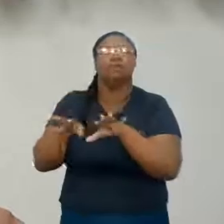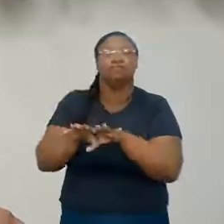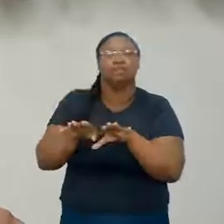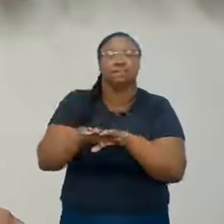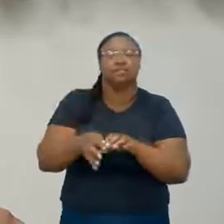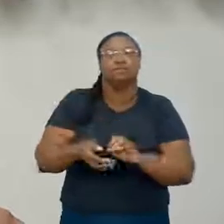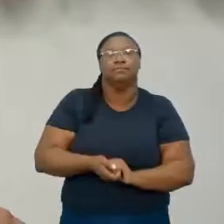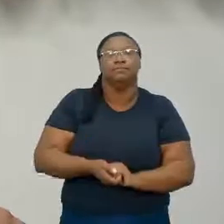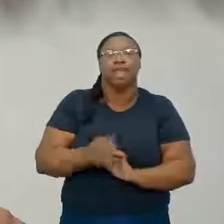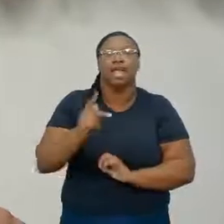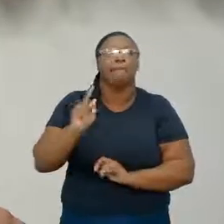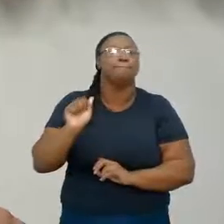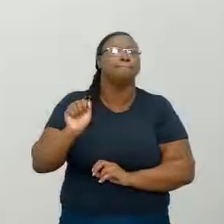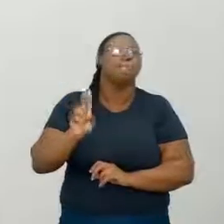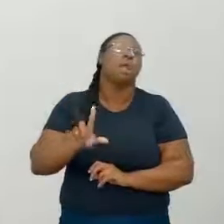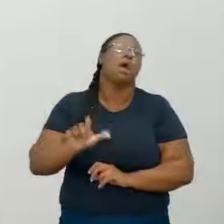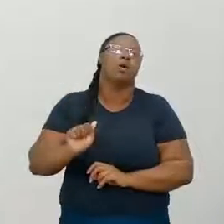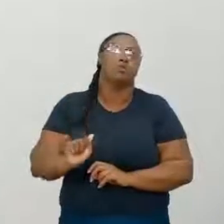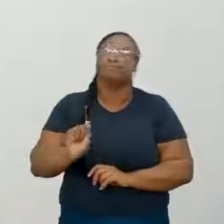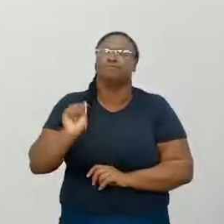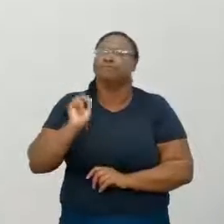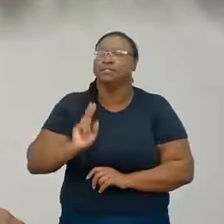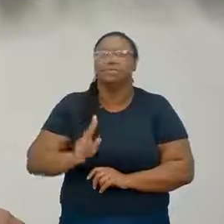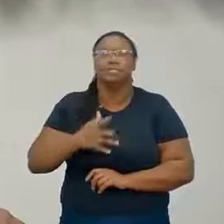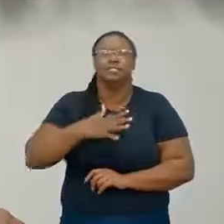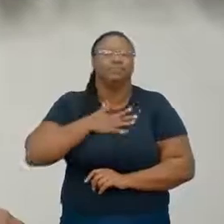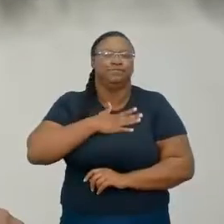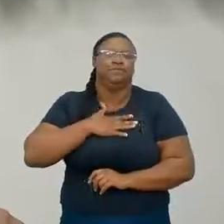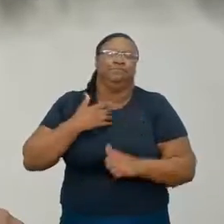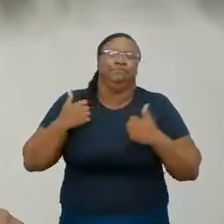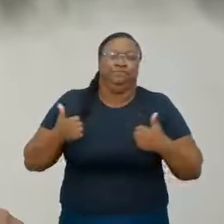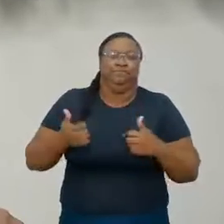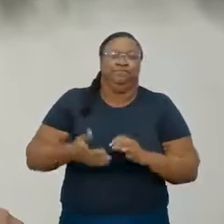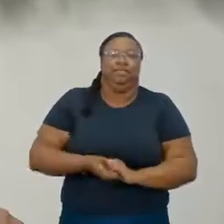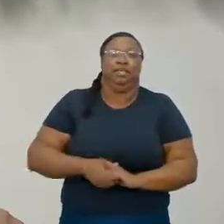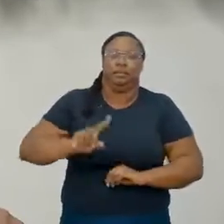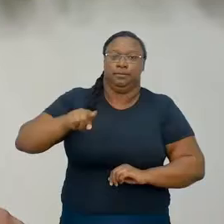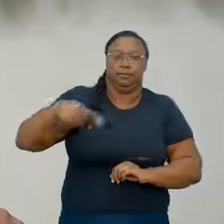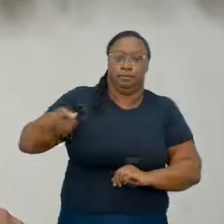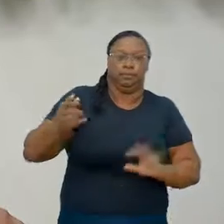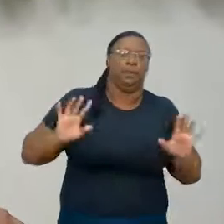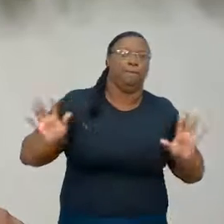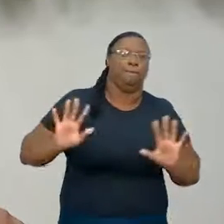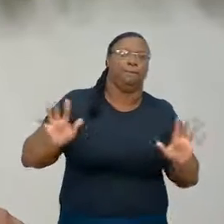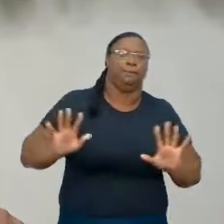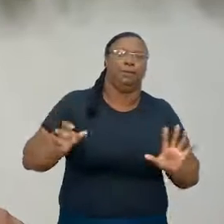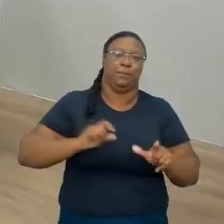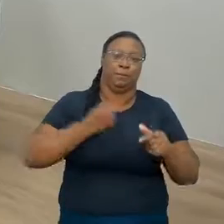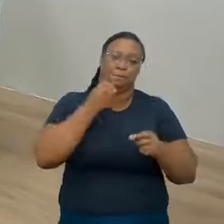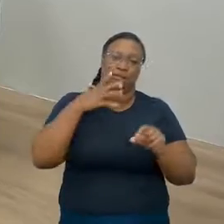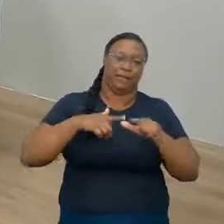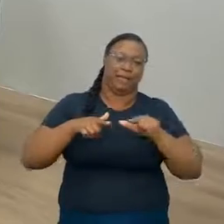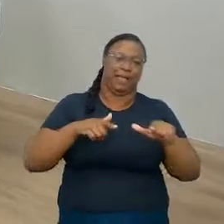que sempre é generosa comigo, e seguimos até as próximas. Bom trabalho.